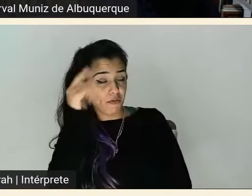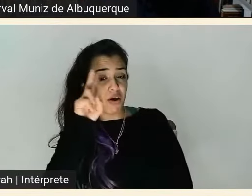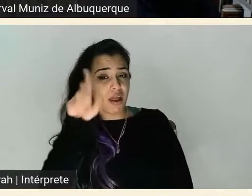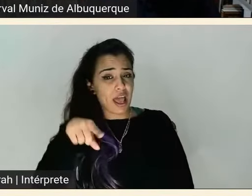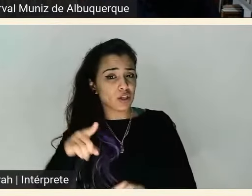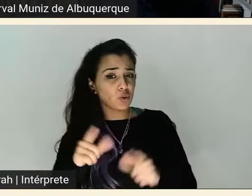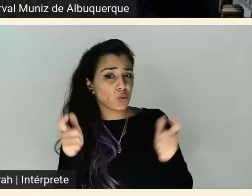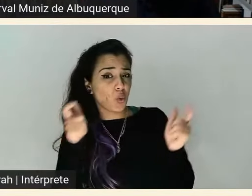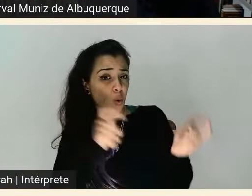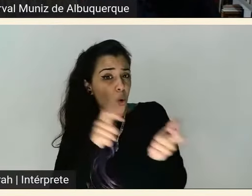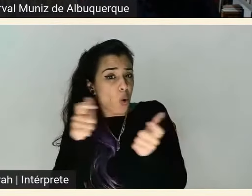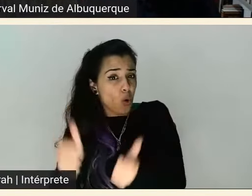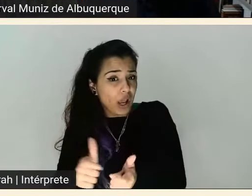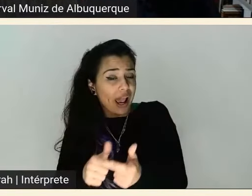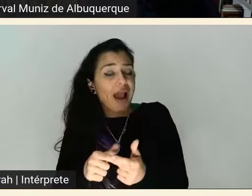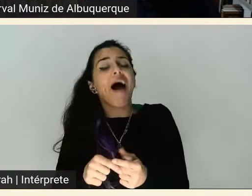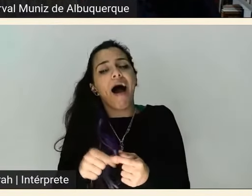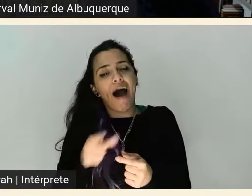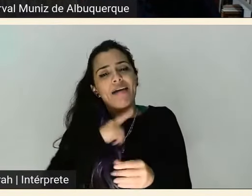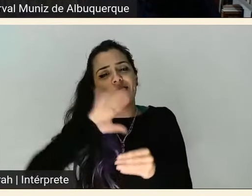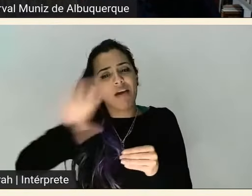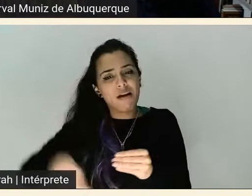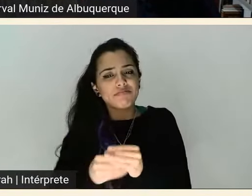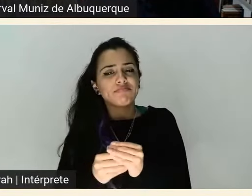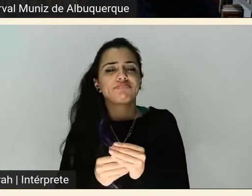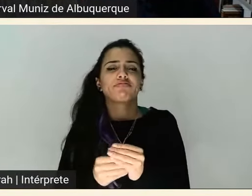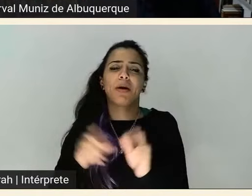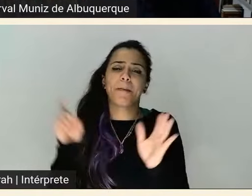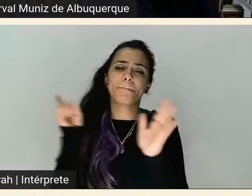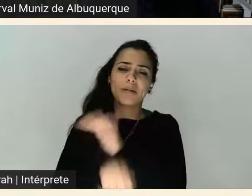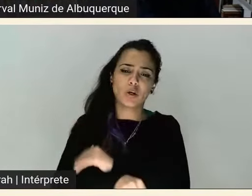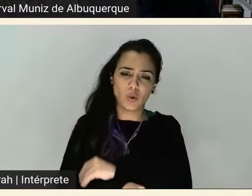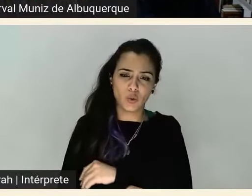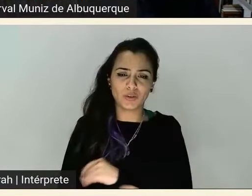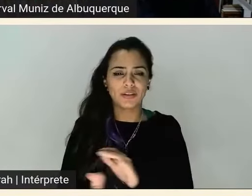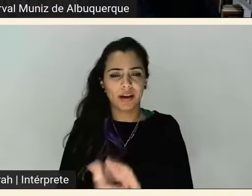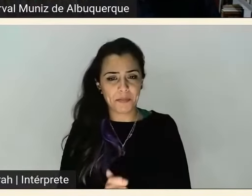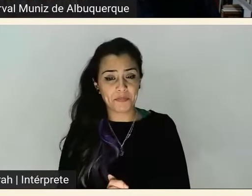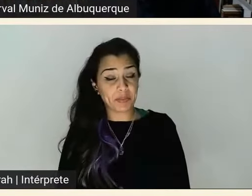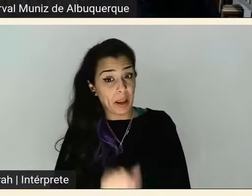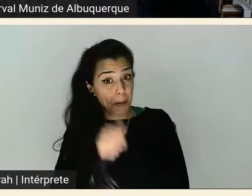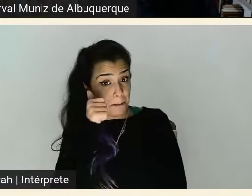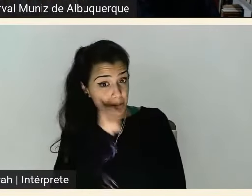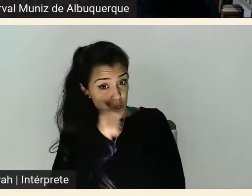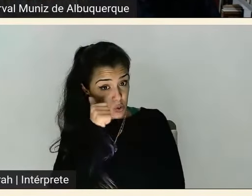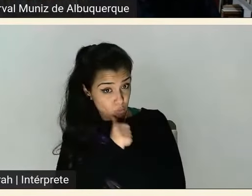que aí junta uma pergunta com a outra, né? Aí essa mulher, Eneida,